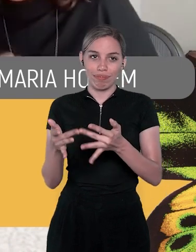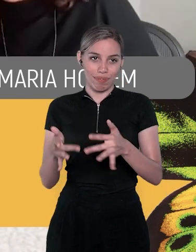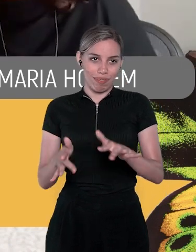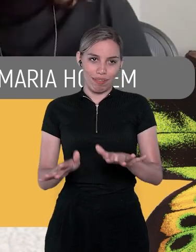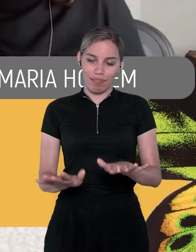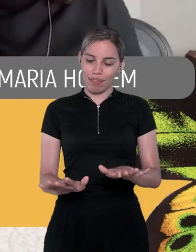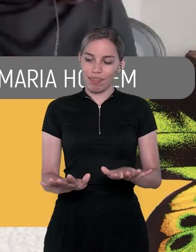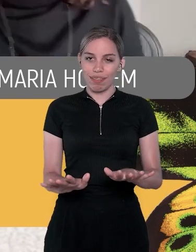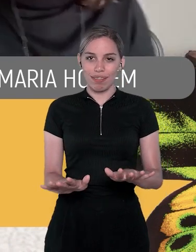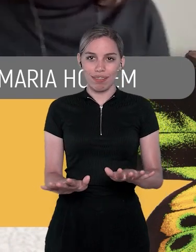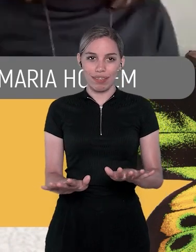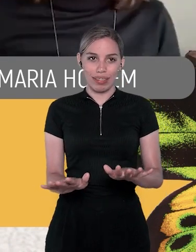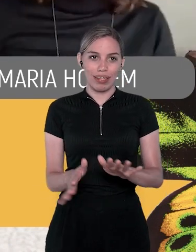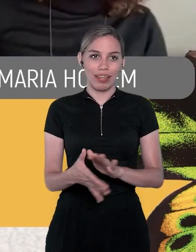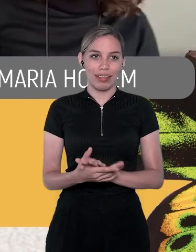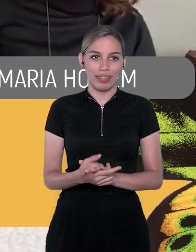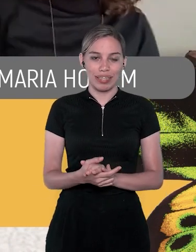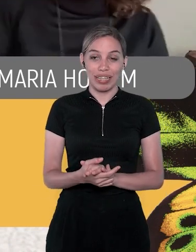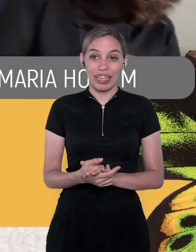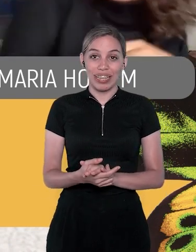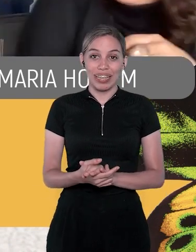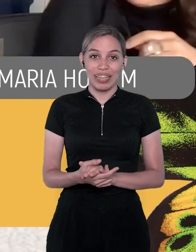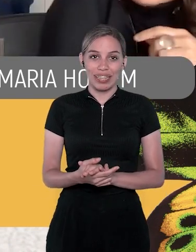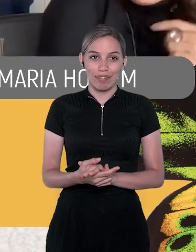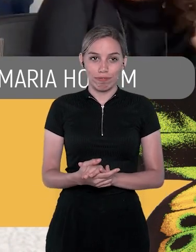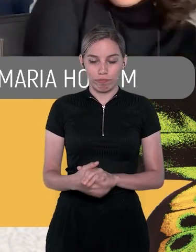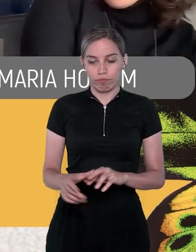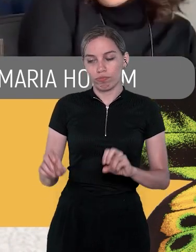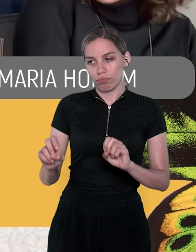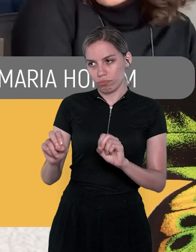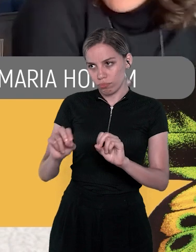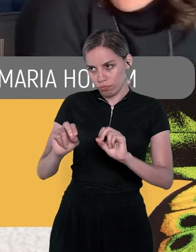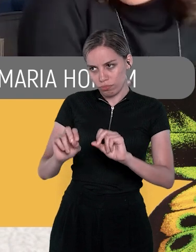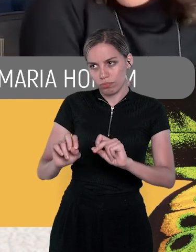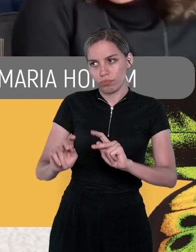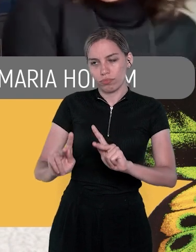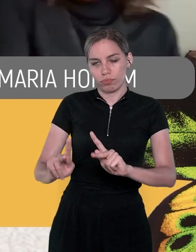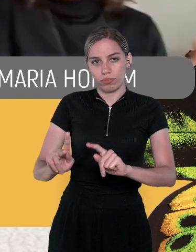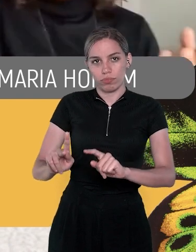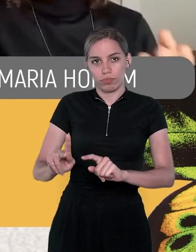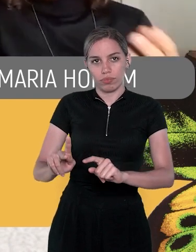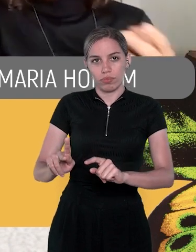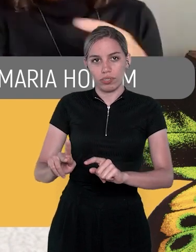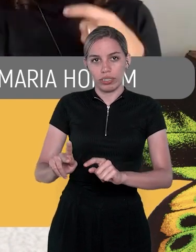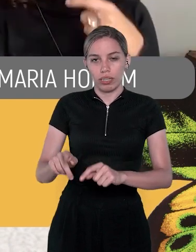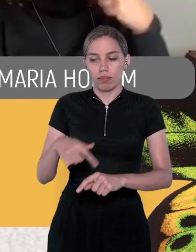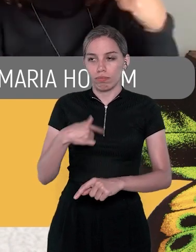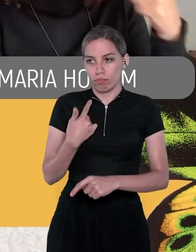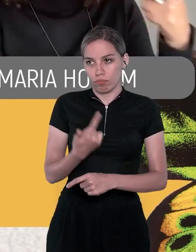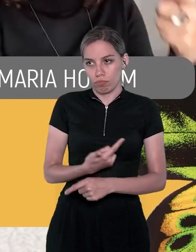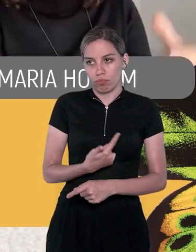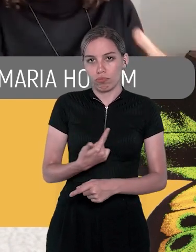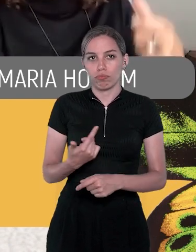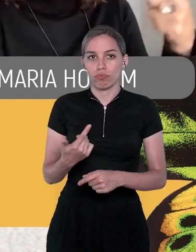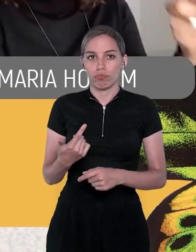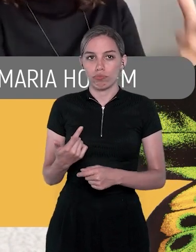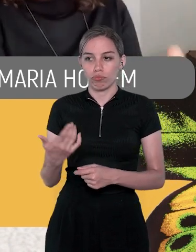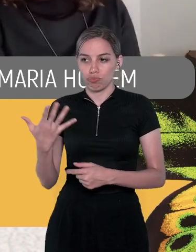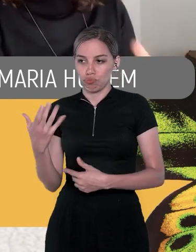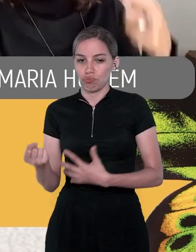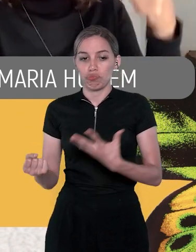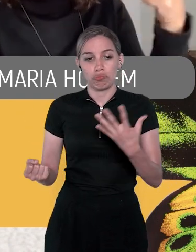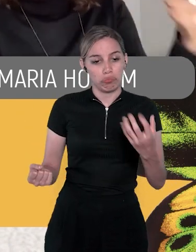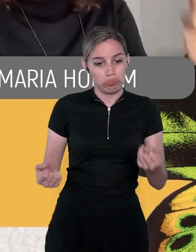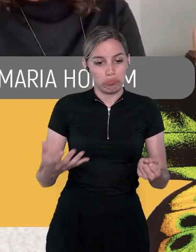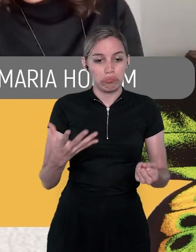naturalidade, né? E foro privilegiado. Aí tudo bem, a gente até faz área VIP, e VIP